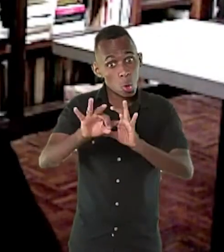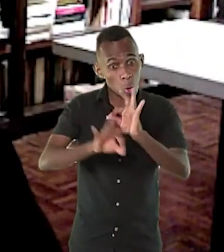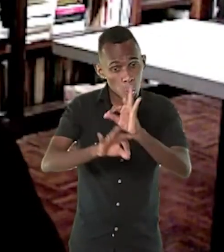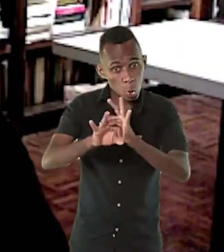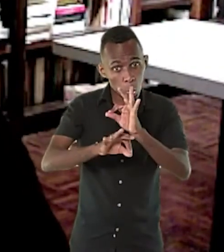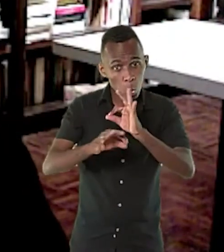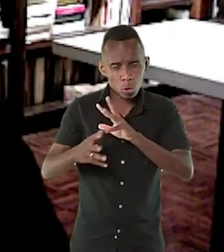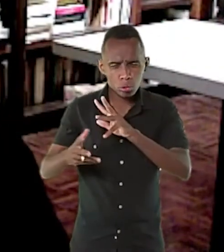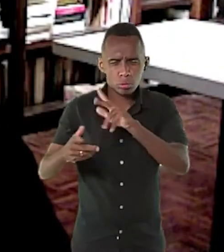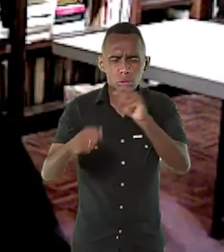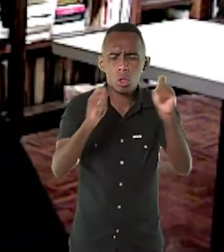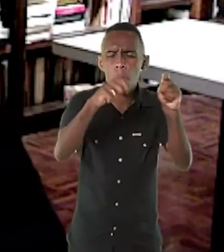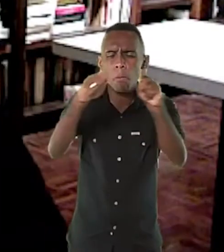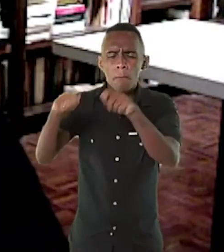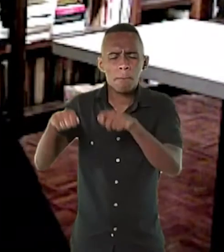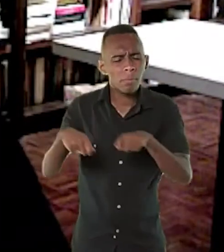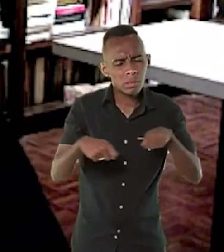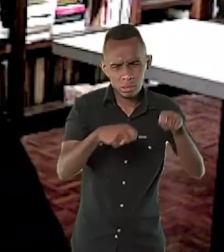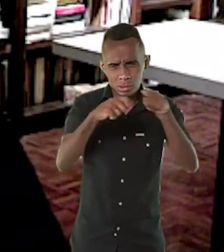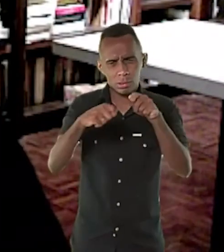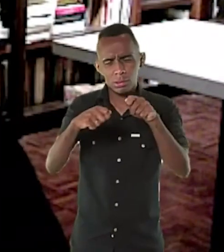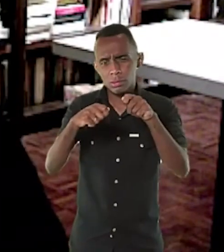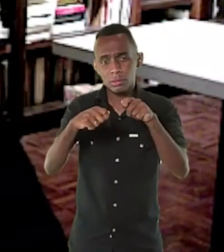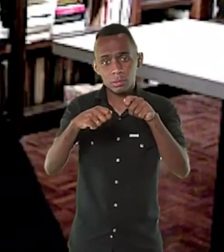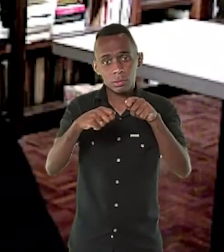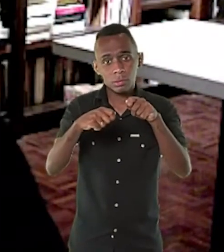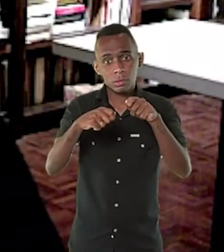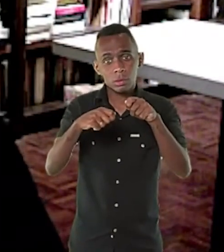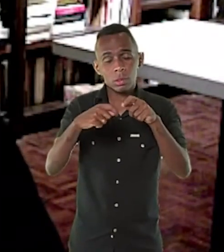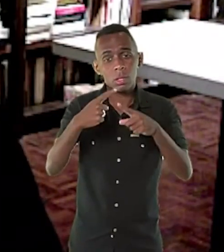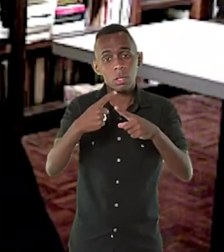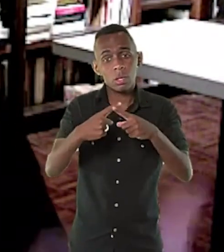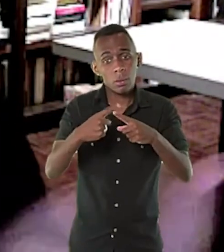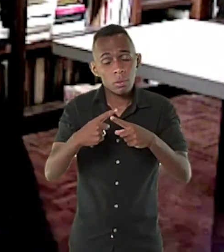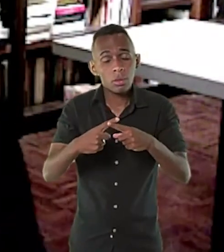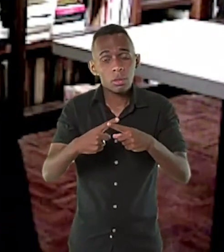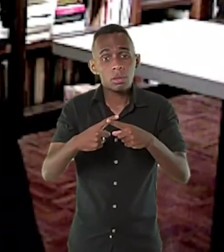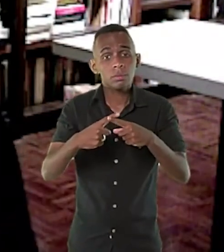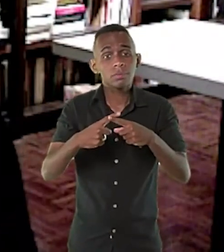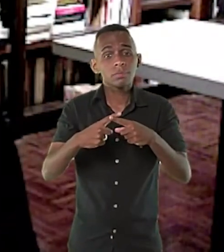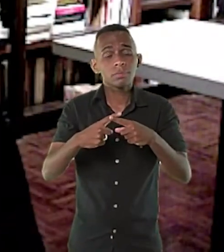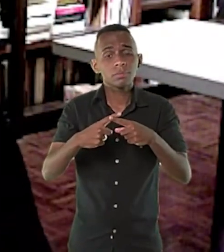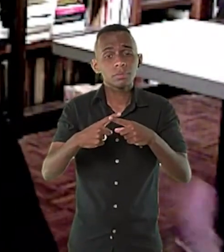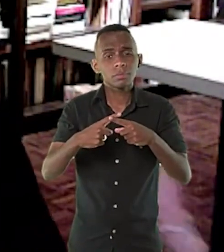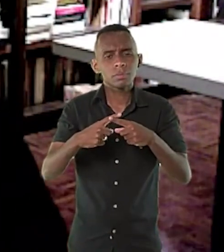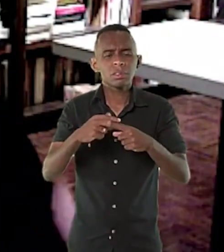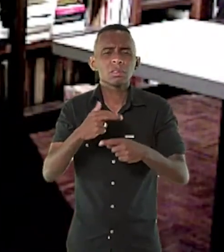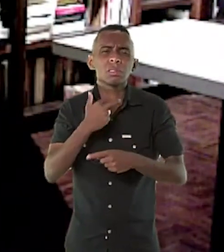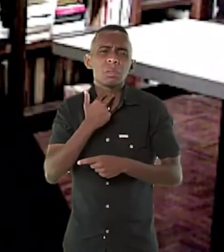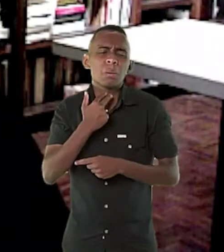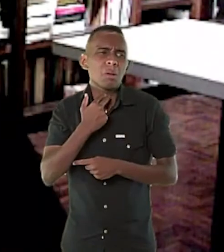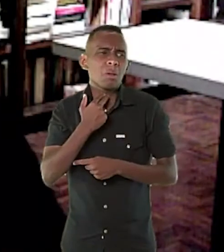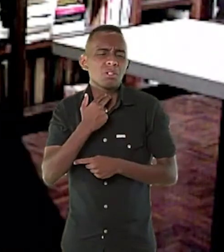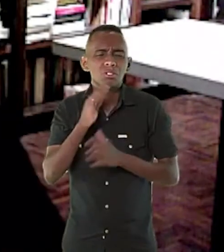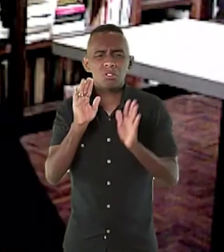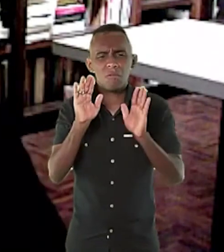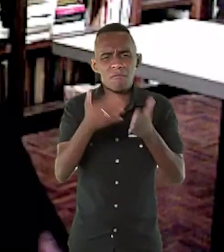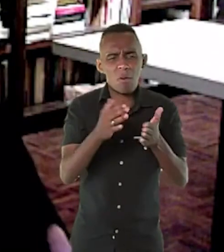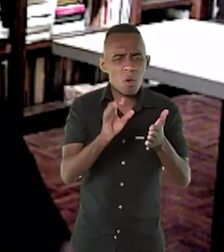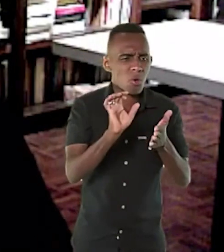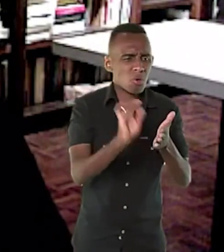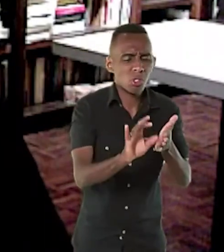de tantas possibilidades que a cultura das redes de fato traz. Não pode ser